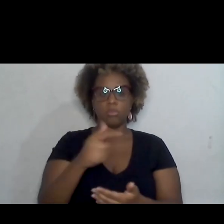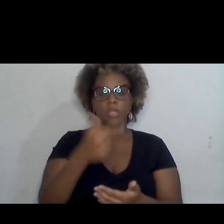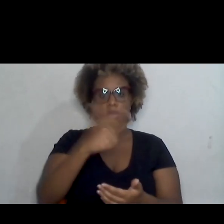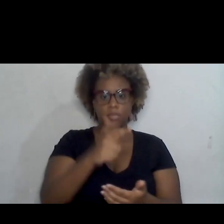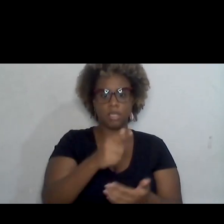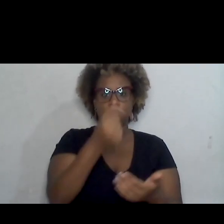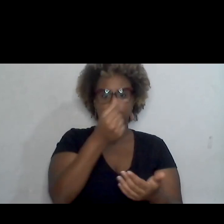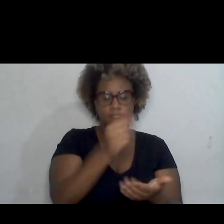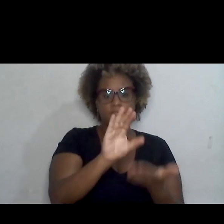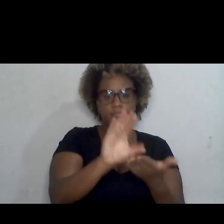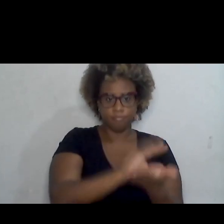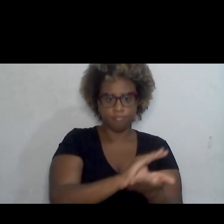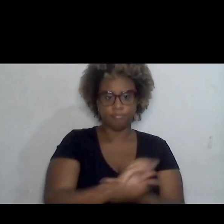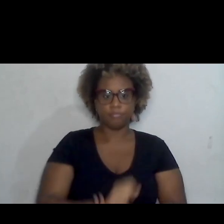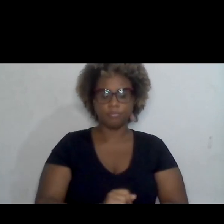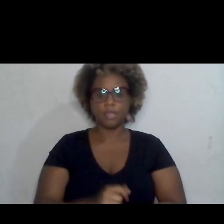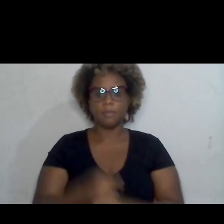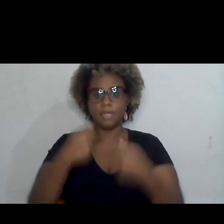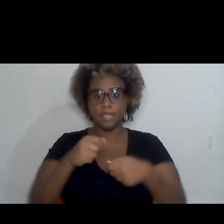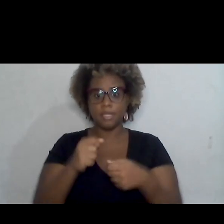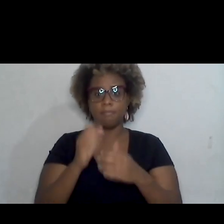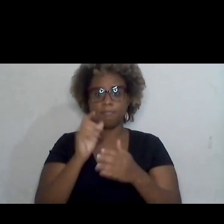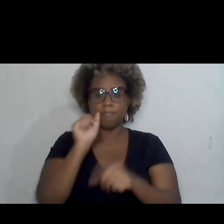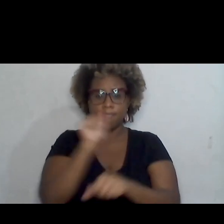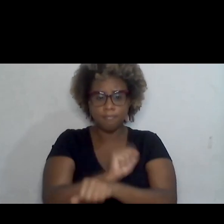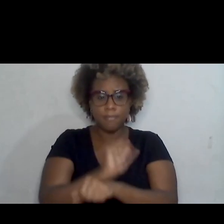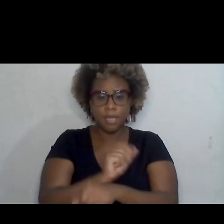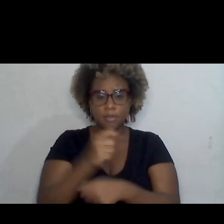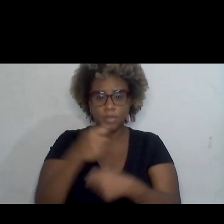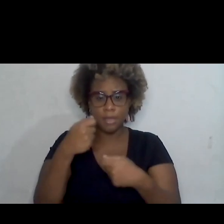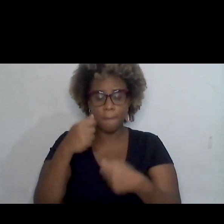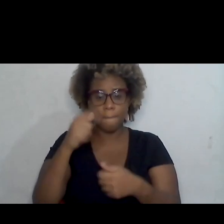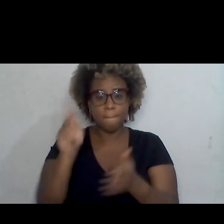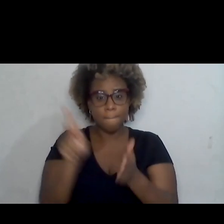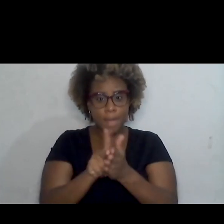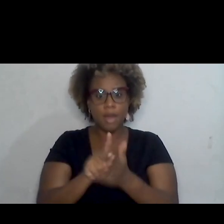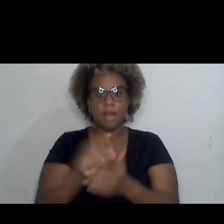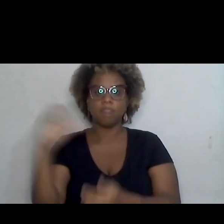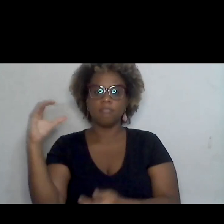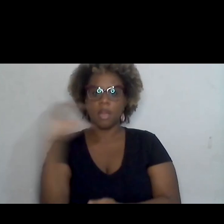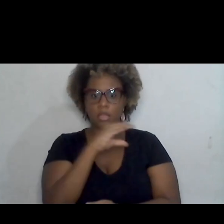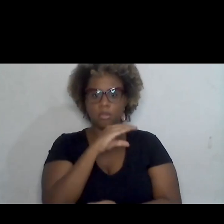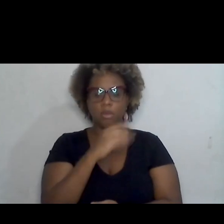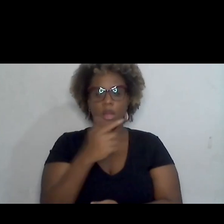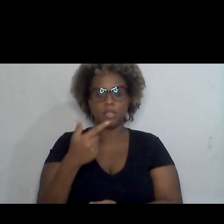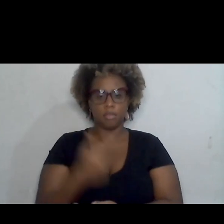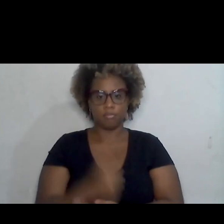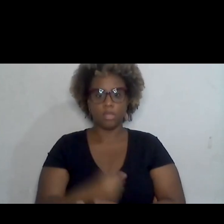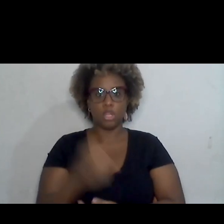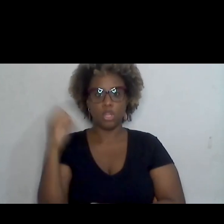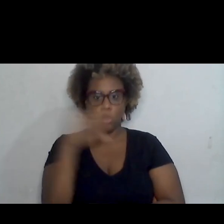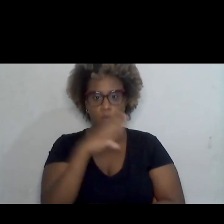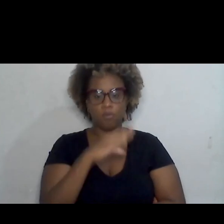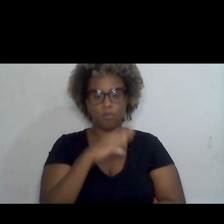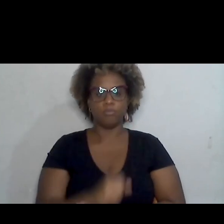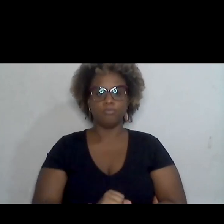gente fala que tivemos que dar uma pausa para fazer a atualização, porque nós, não faz sentido dividir um programa no